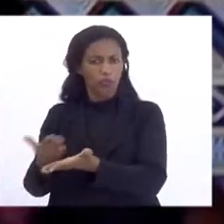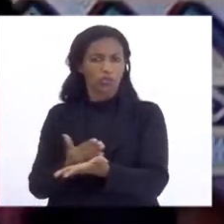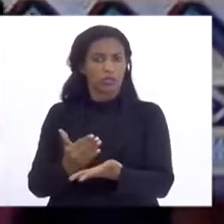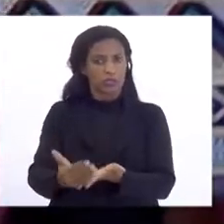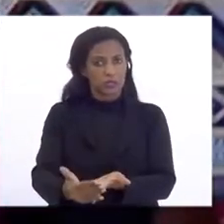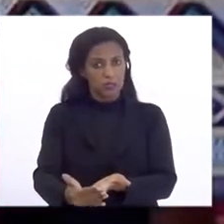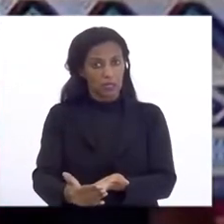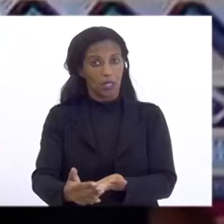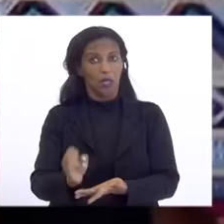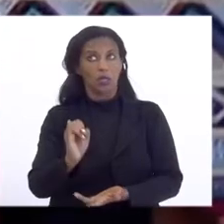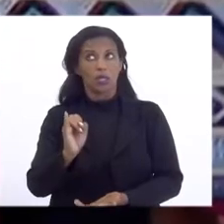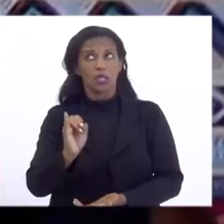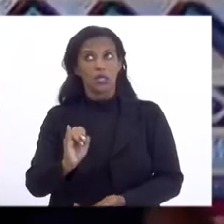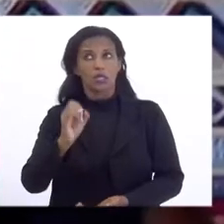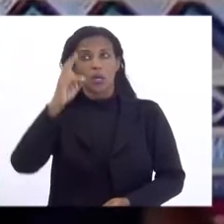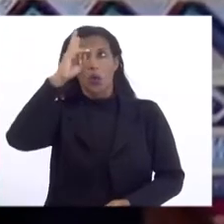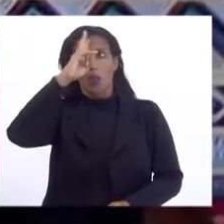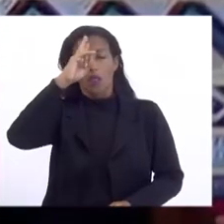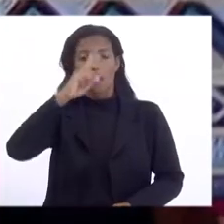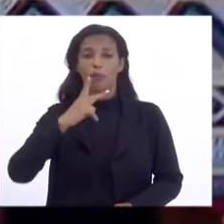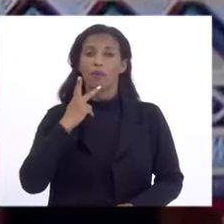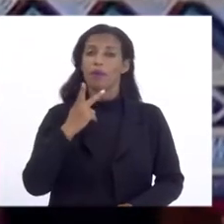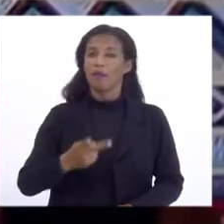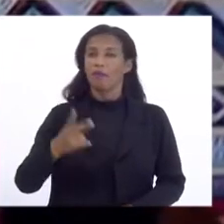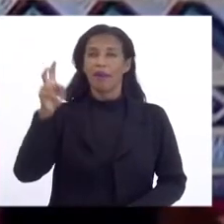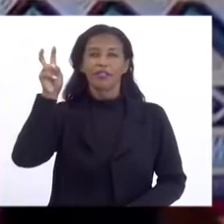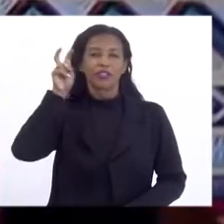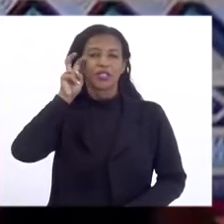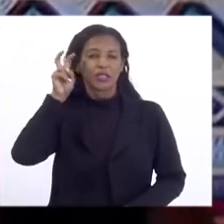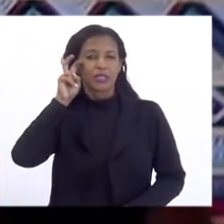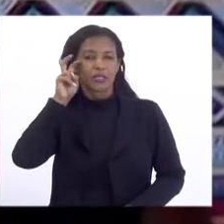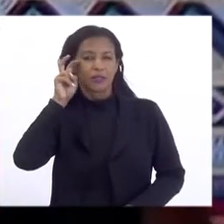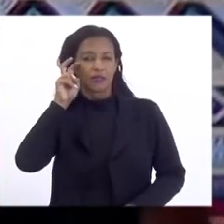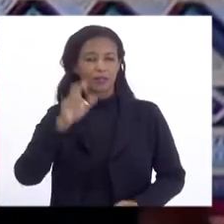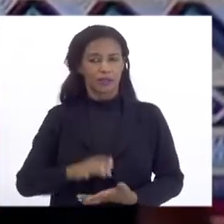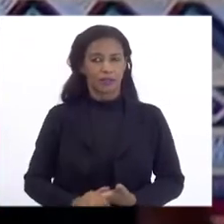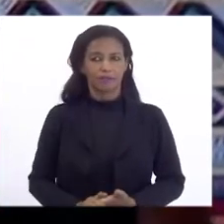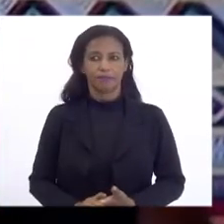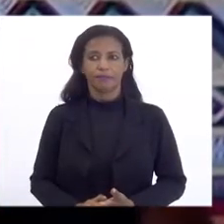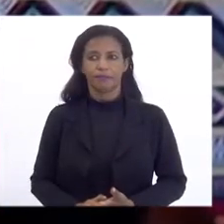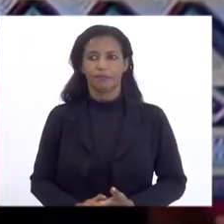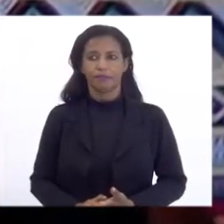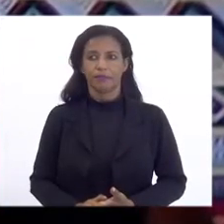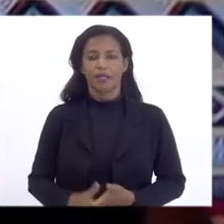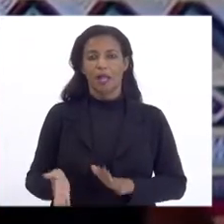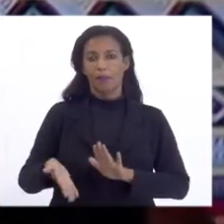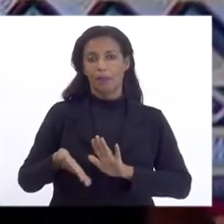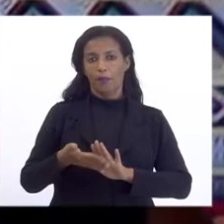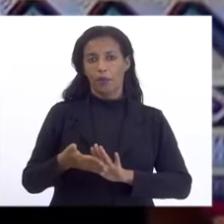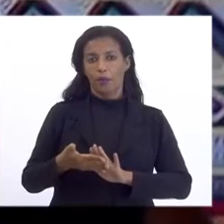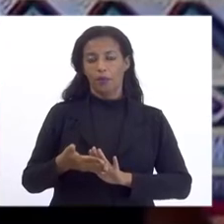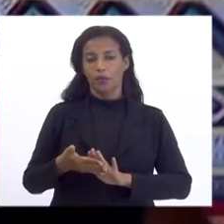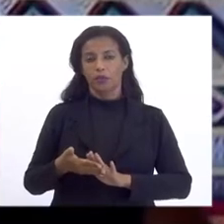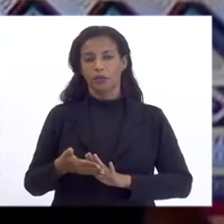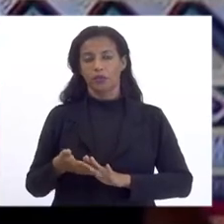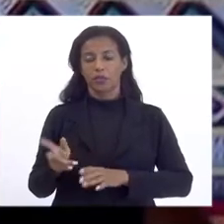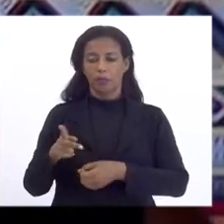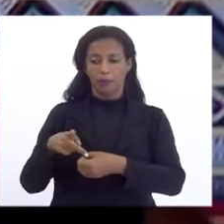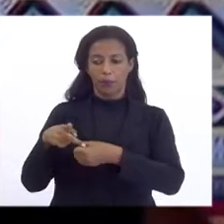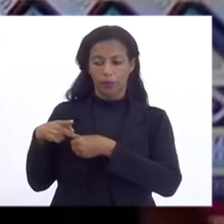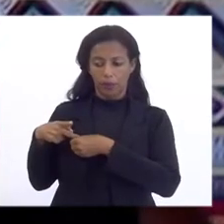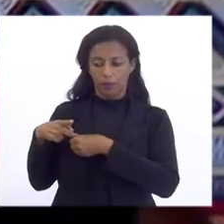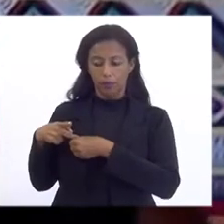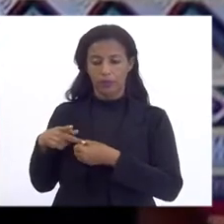inicial. Se eu me lembro, na fala de quinta-feira, na defesa da proposição em relação à